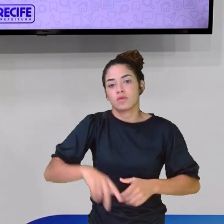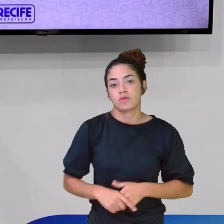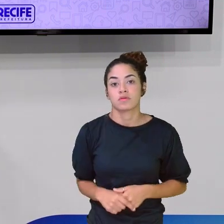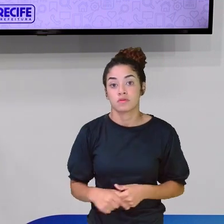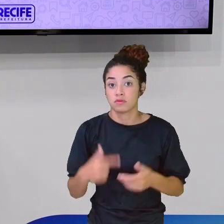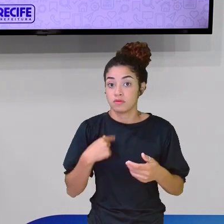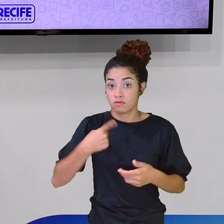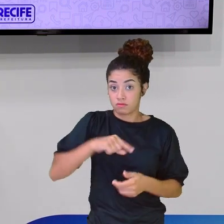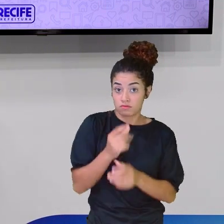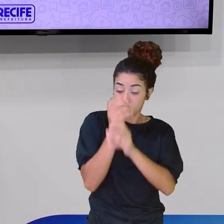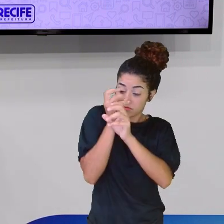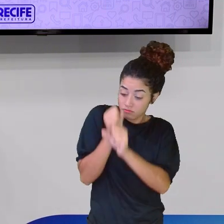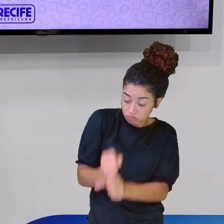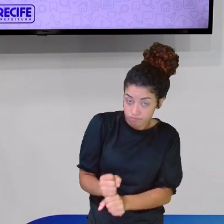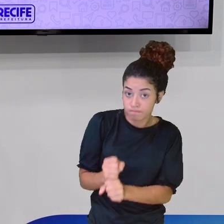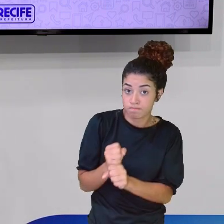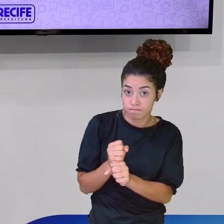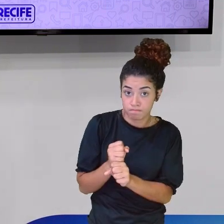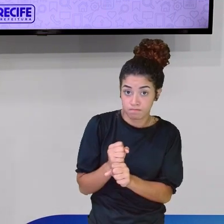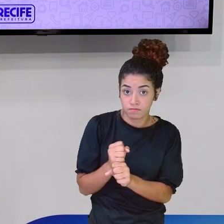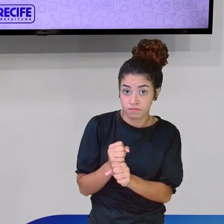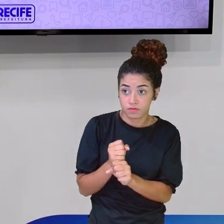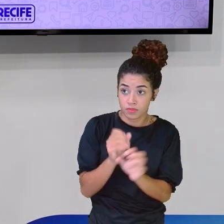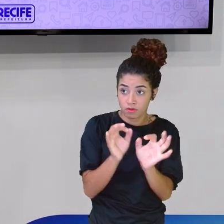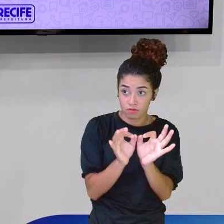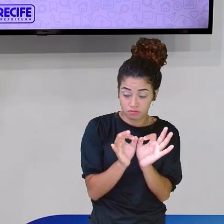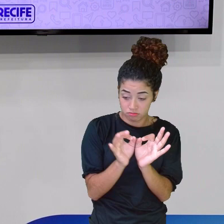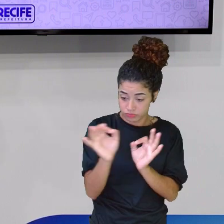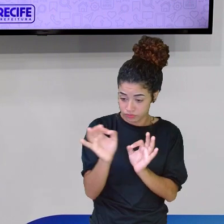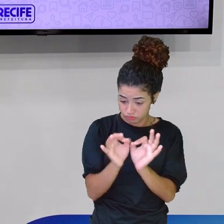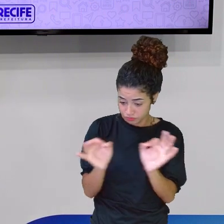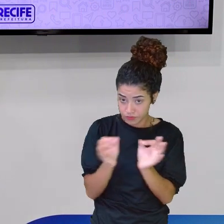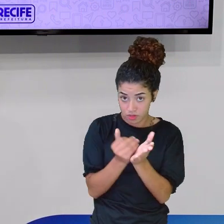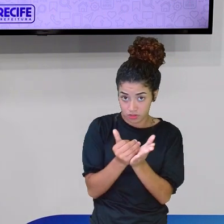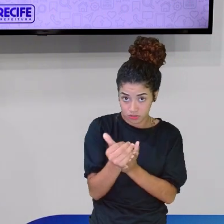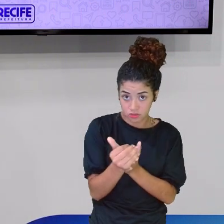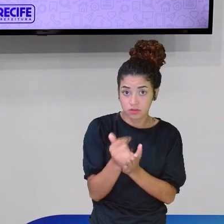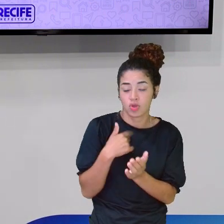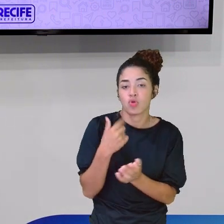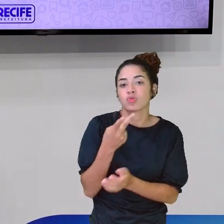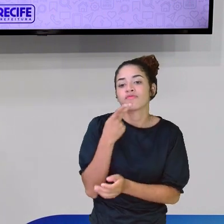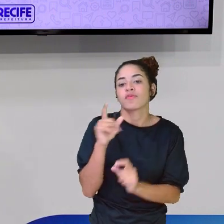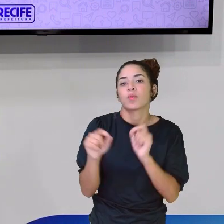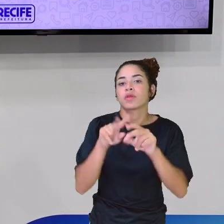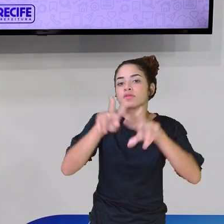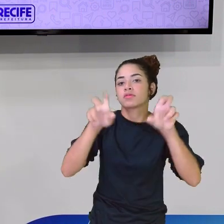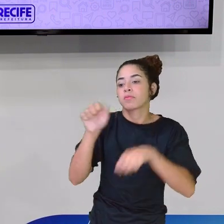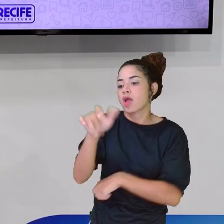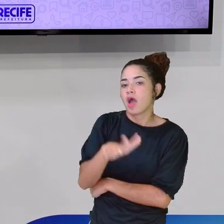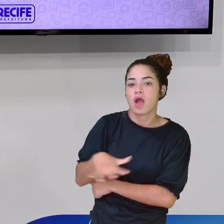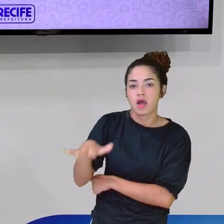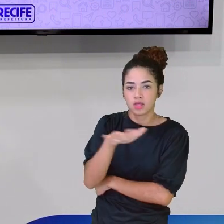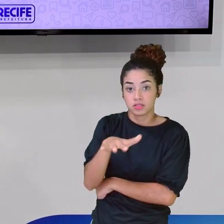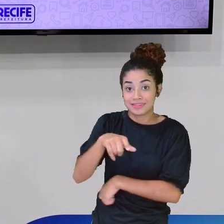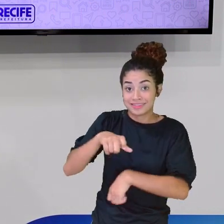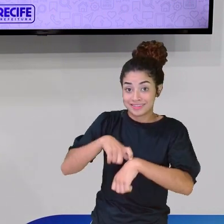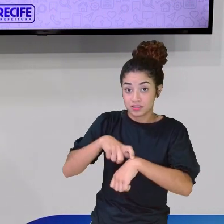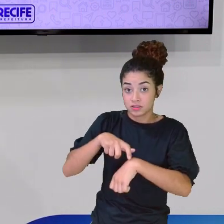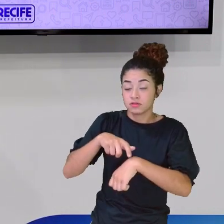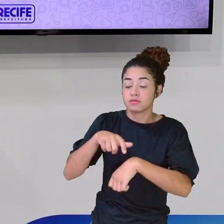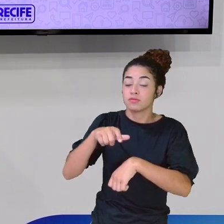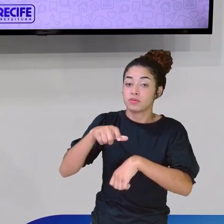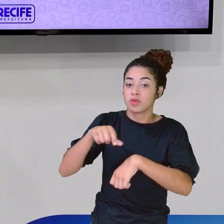vou calcular a minha distância inicial. Eu estou falando de área. Se eu estou falando